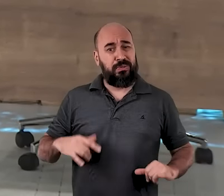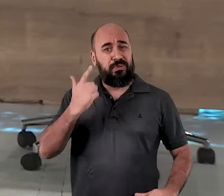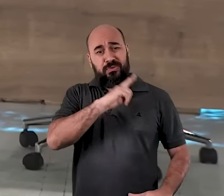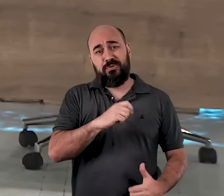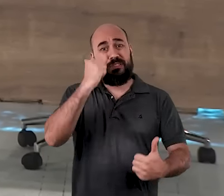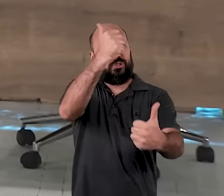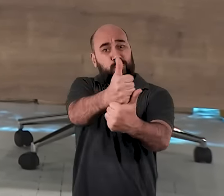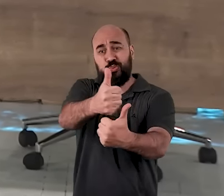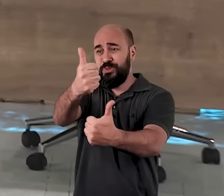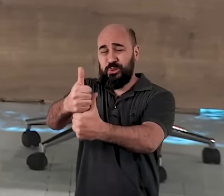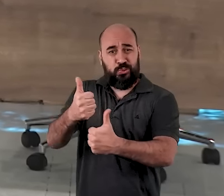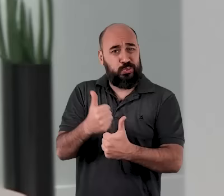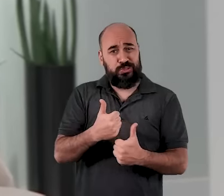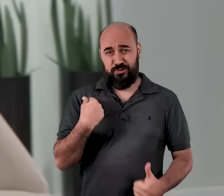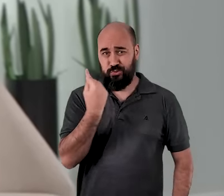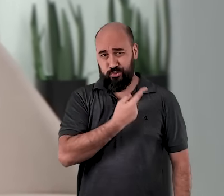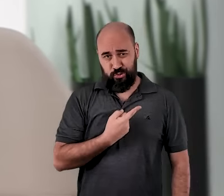morrer em nosso lugar.